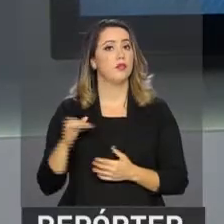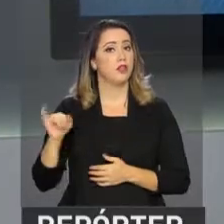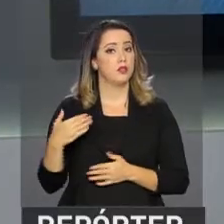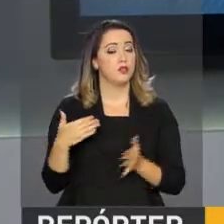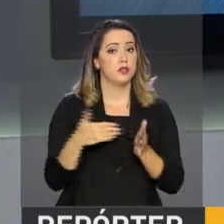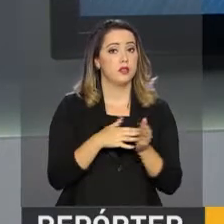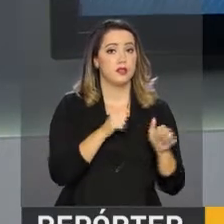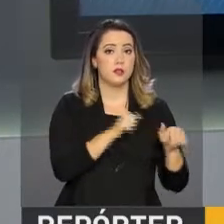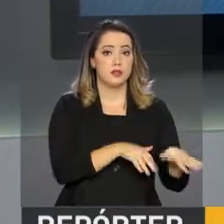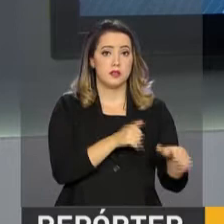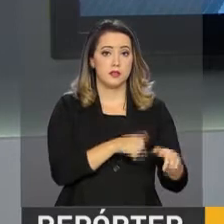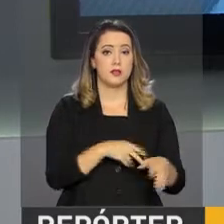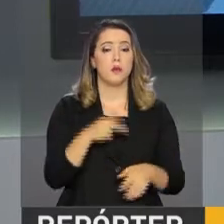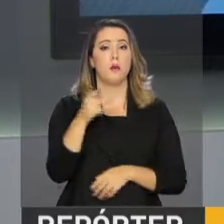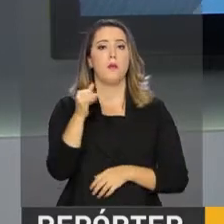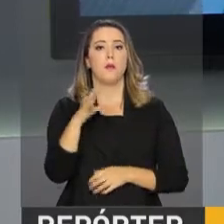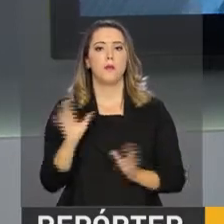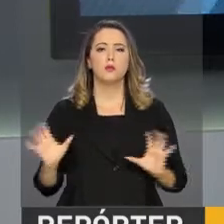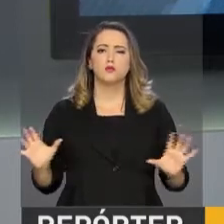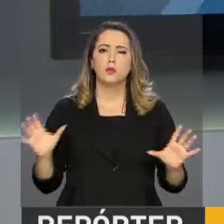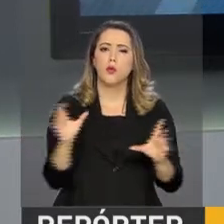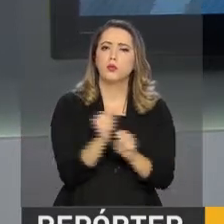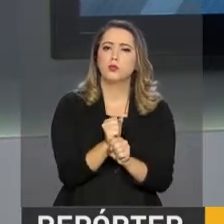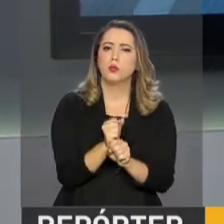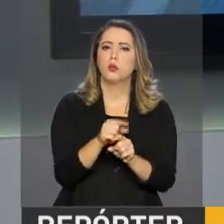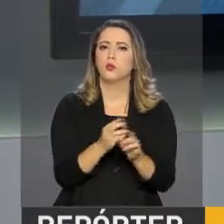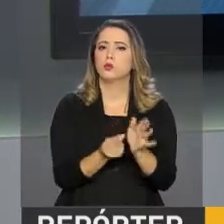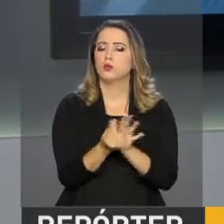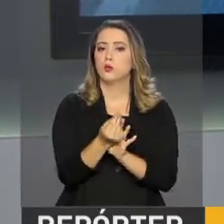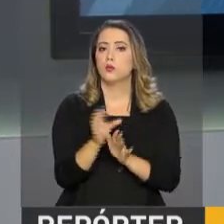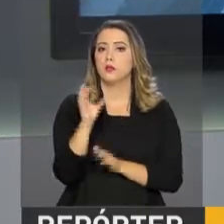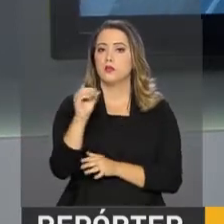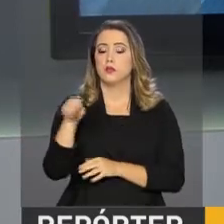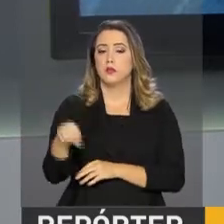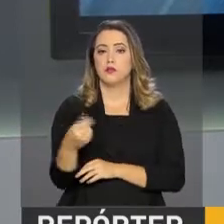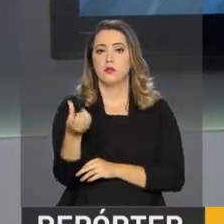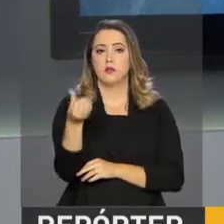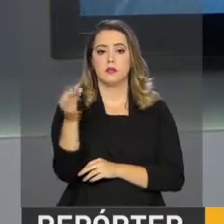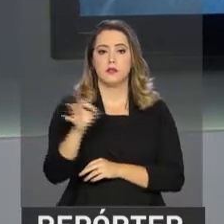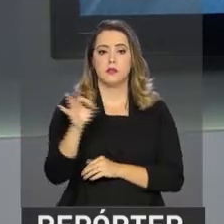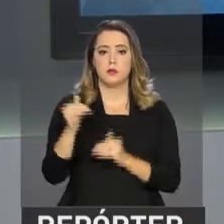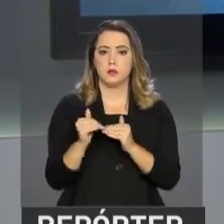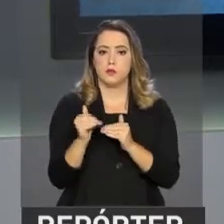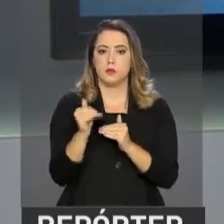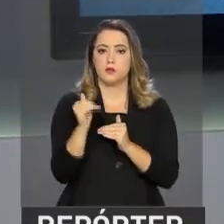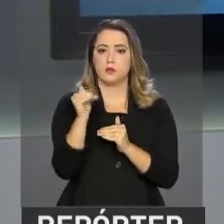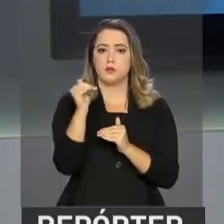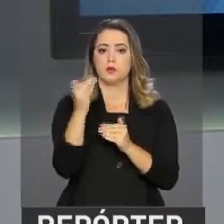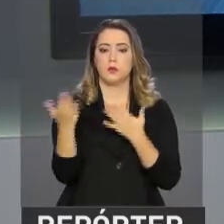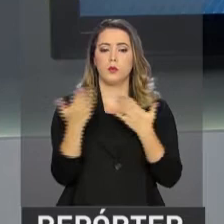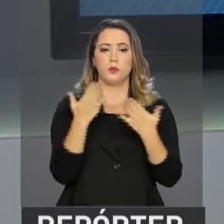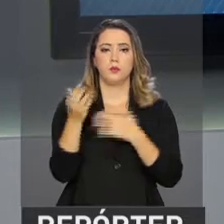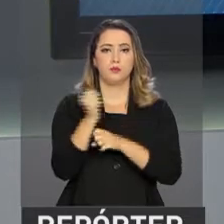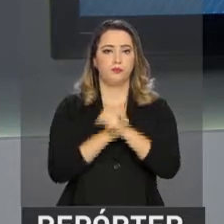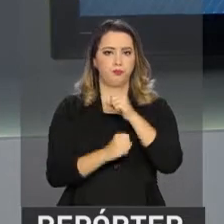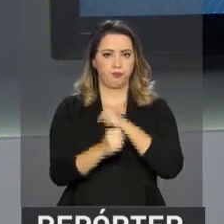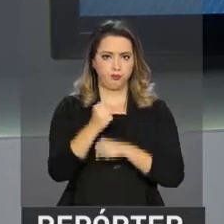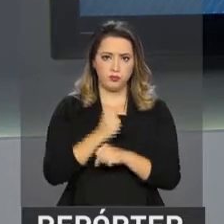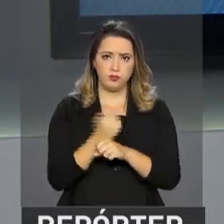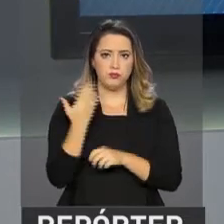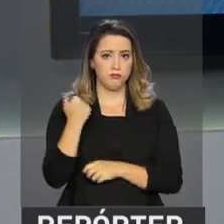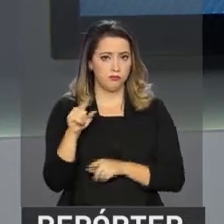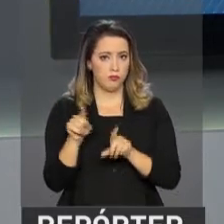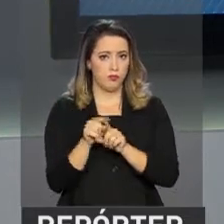a setembro o pib acumula aumento de 0,6 por cento em relação a igual período de 2010 16 nesta